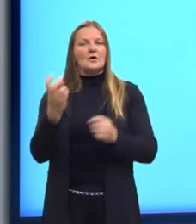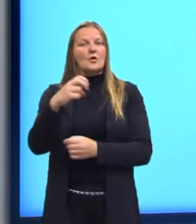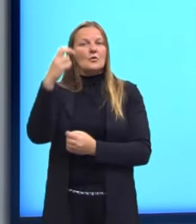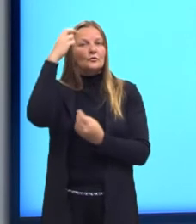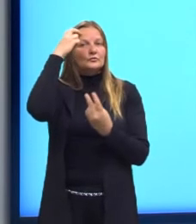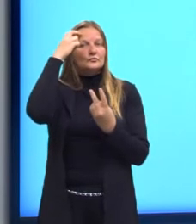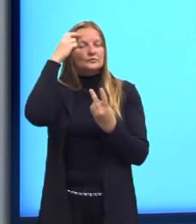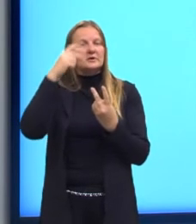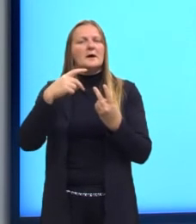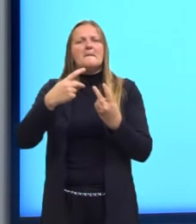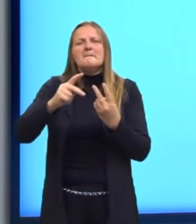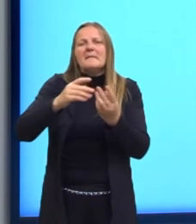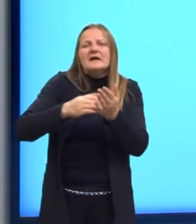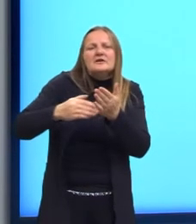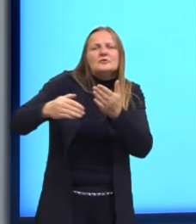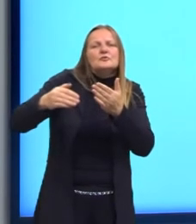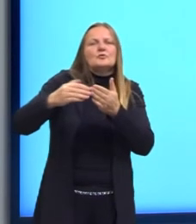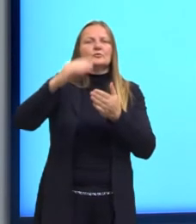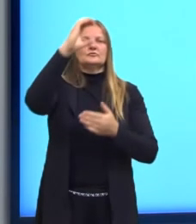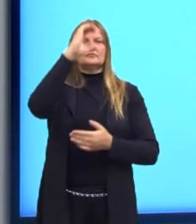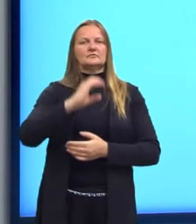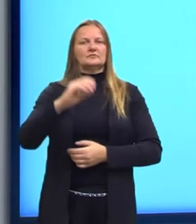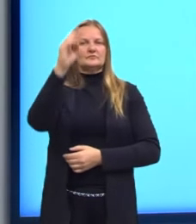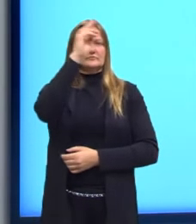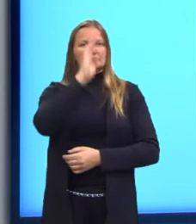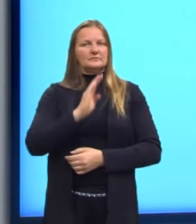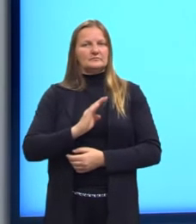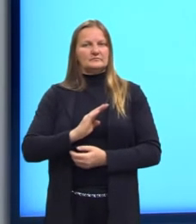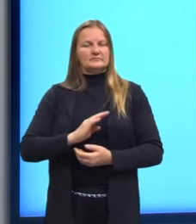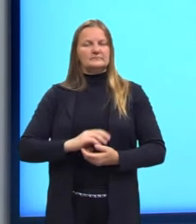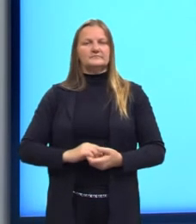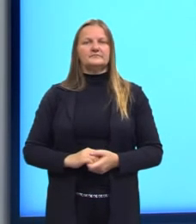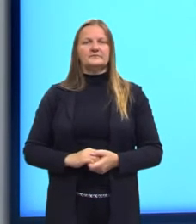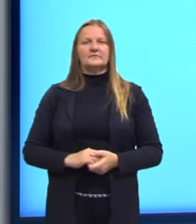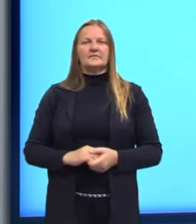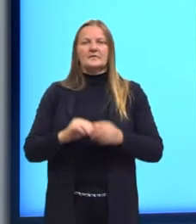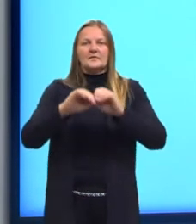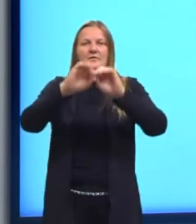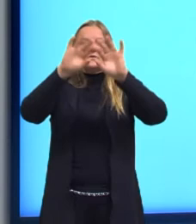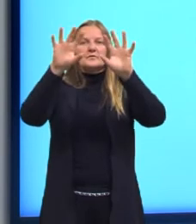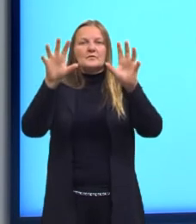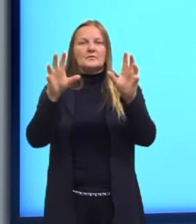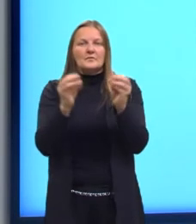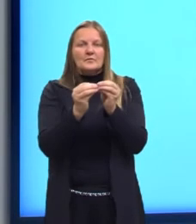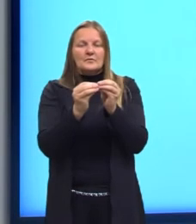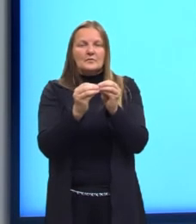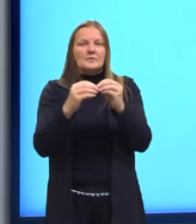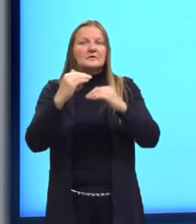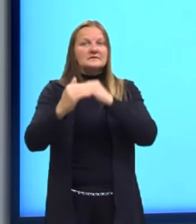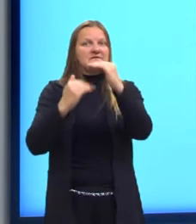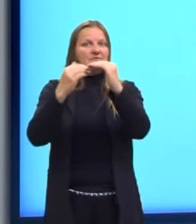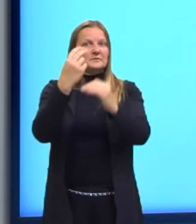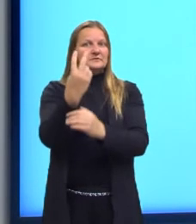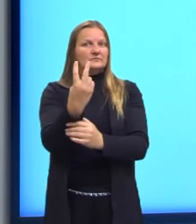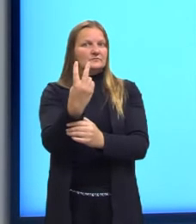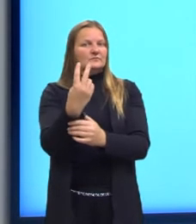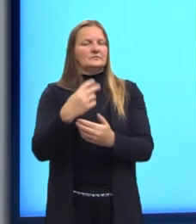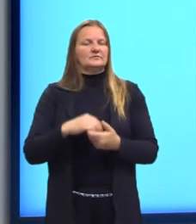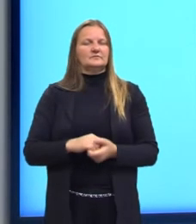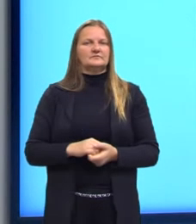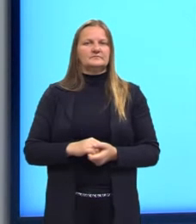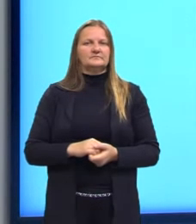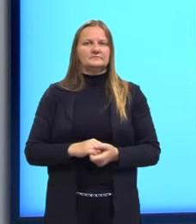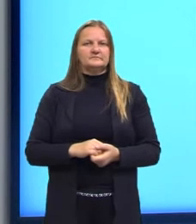cultura para todo cidadão brasileiro encerrando né esse esse desenvolvimento